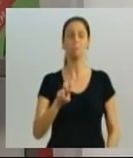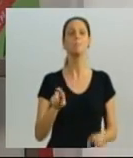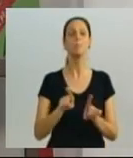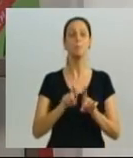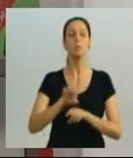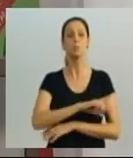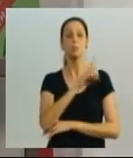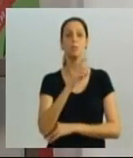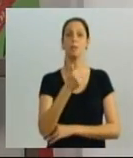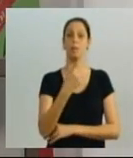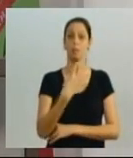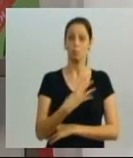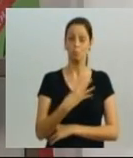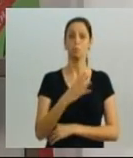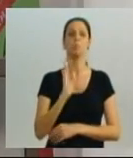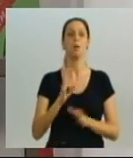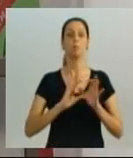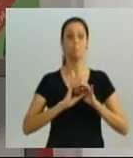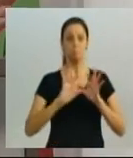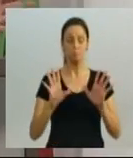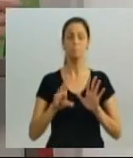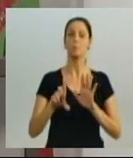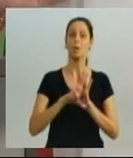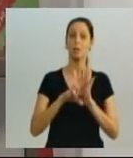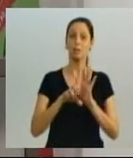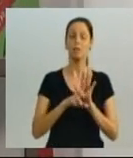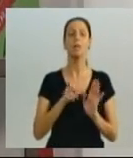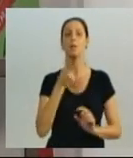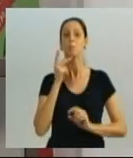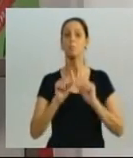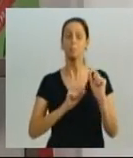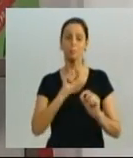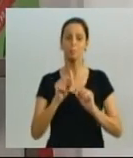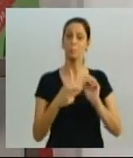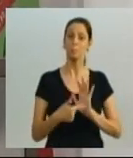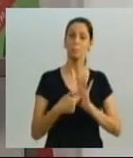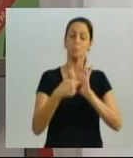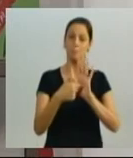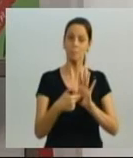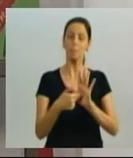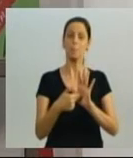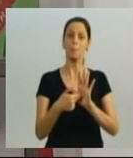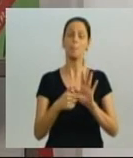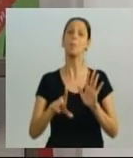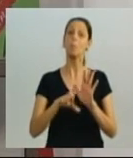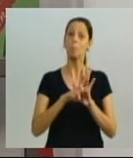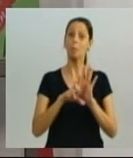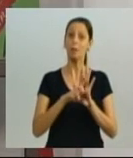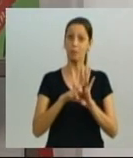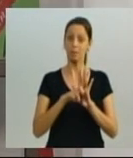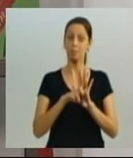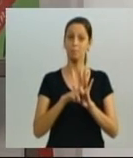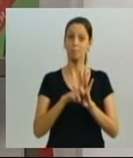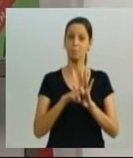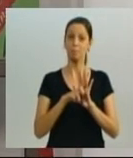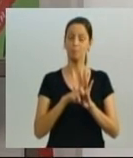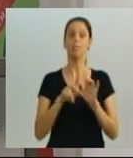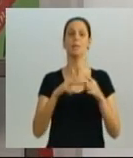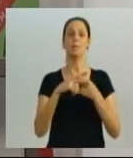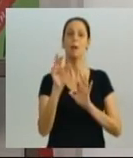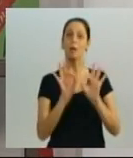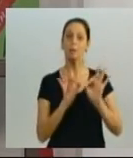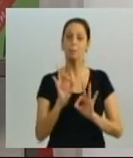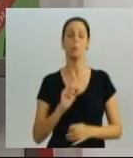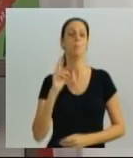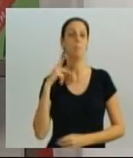a lei 13.165, que foi a lei que apresentaram para nós como uma lei, a lei da reforma